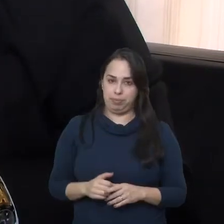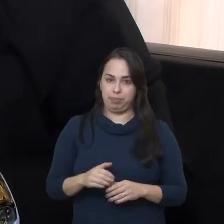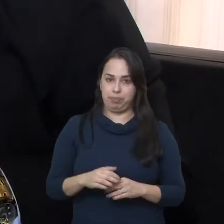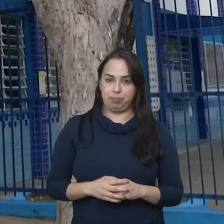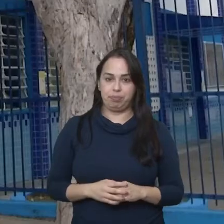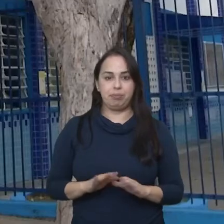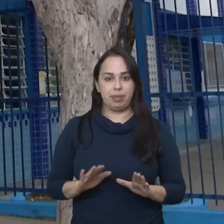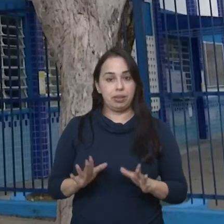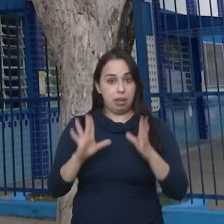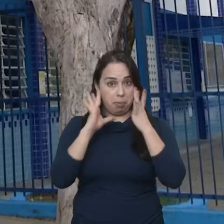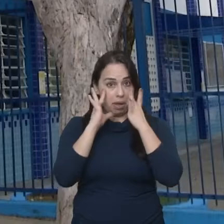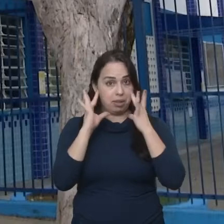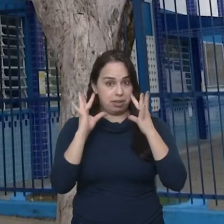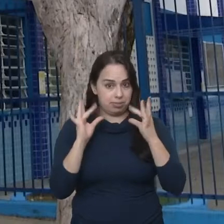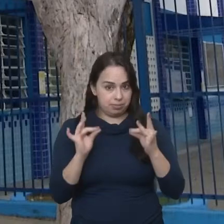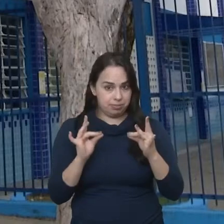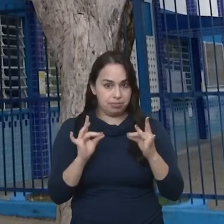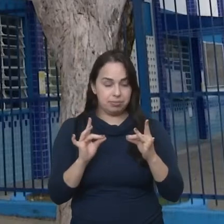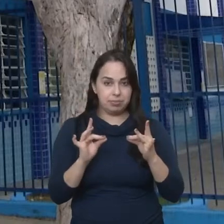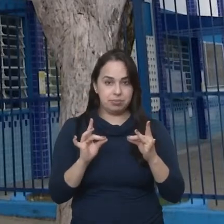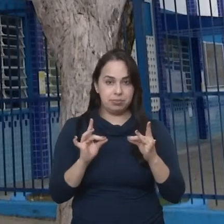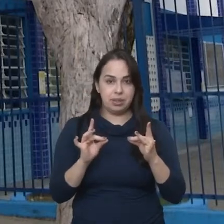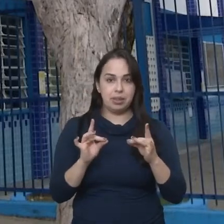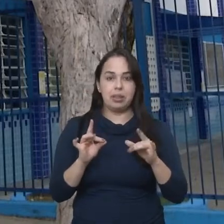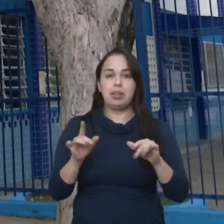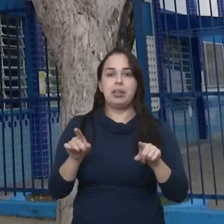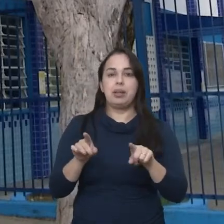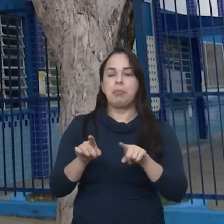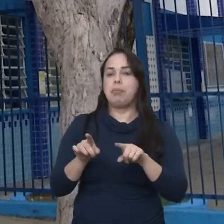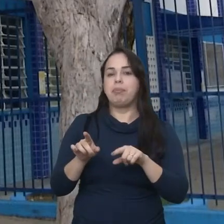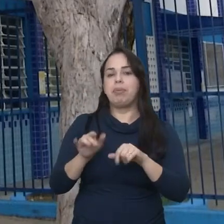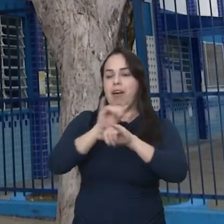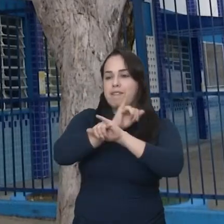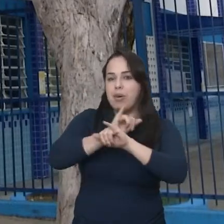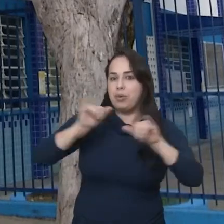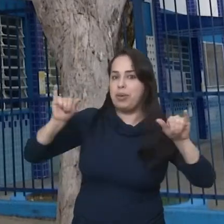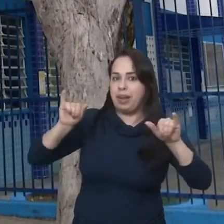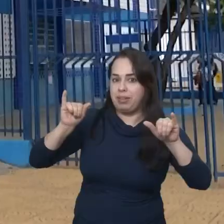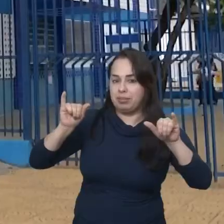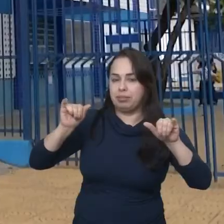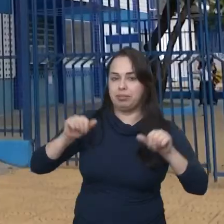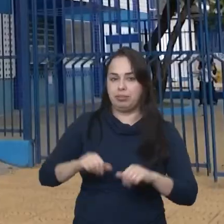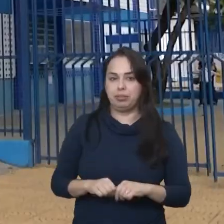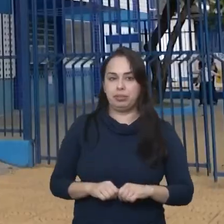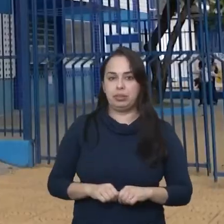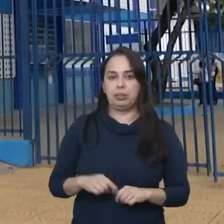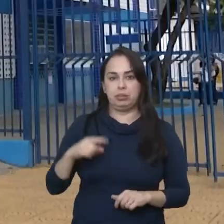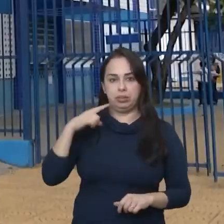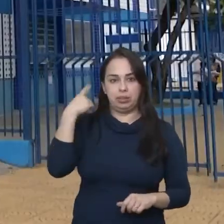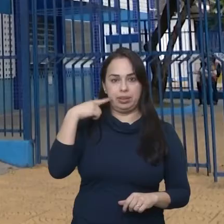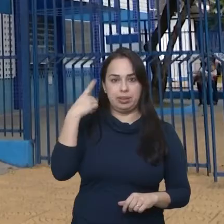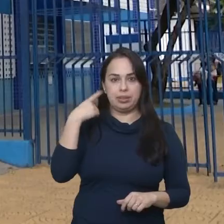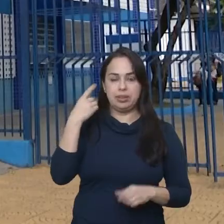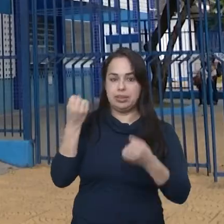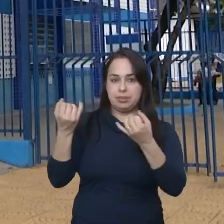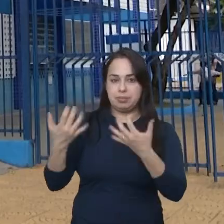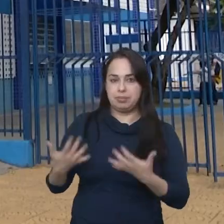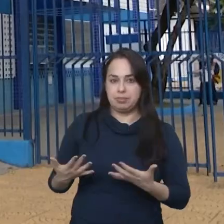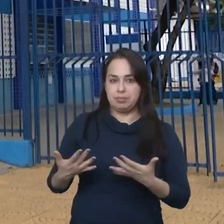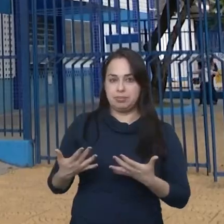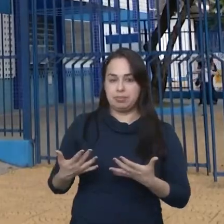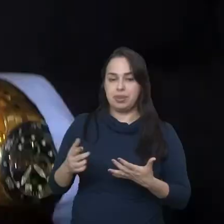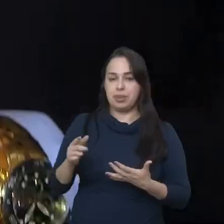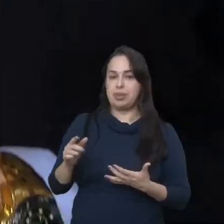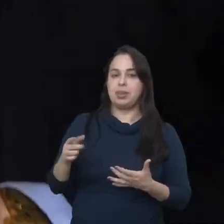escolha que ele teve. Outra regra importante que o eleitor deve estar atento no dia da eleição é em relação à divulgação do candidato que